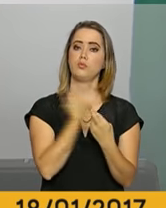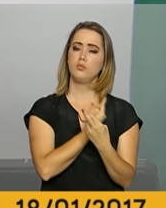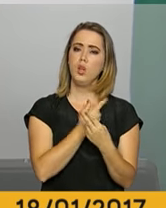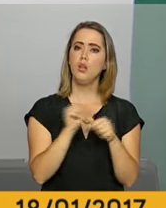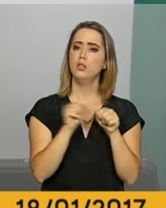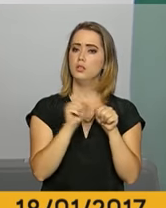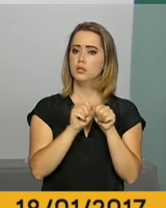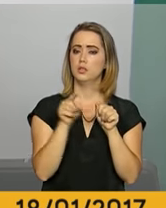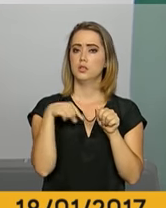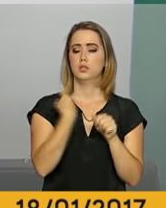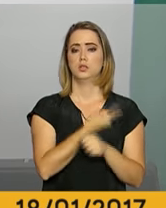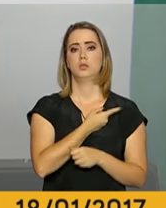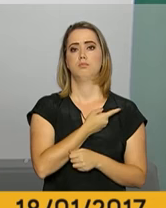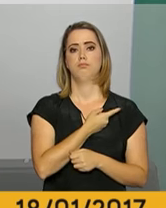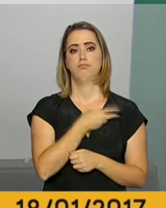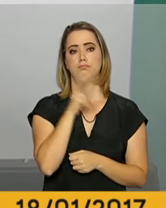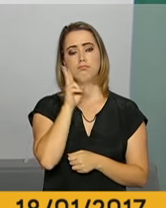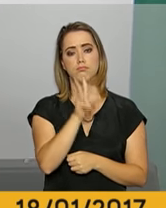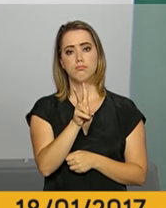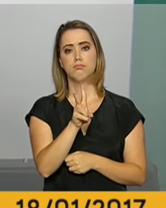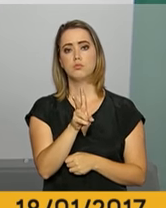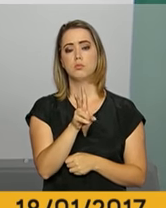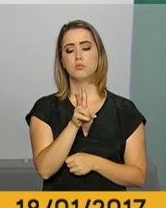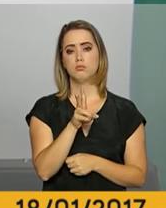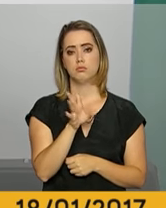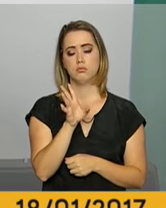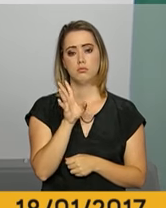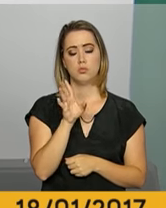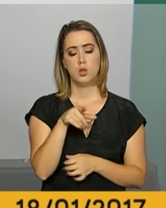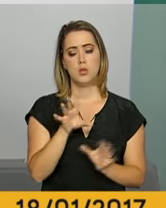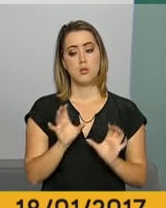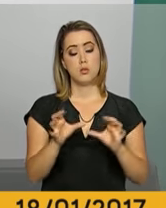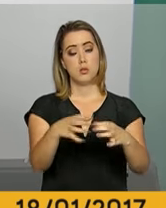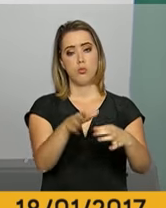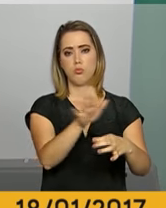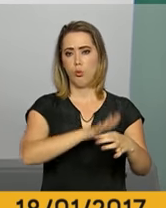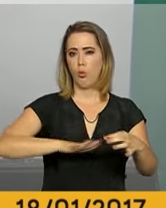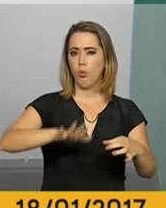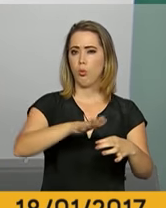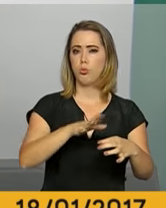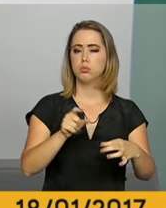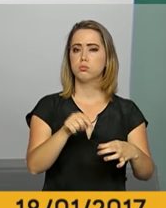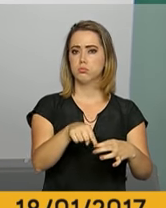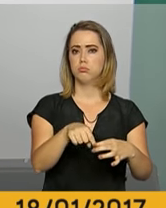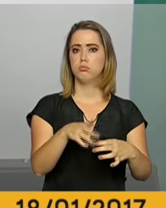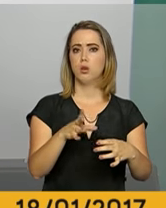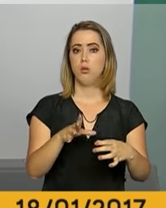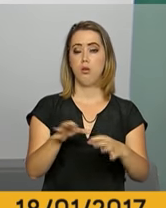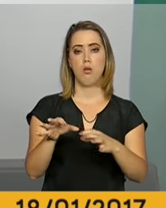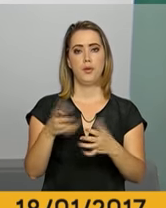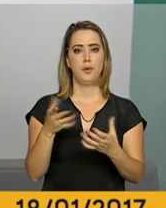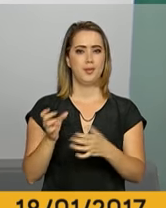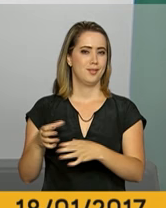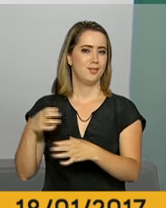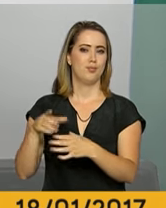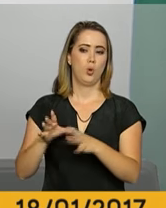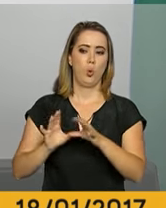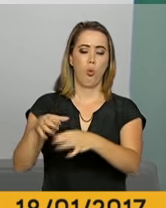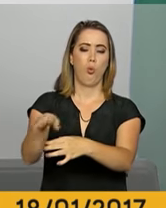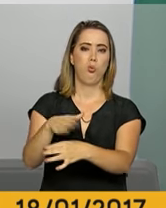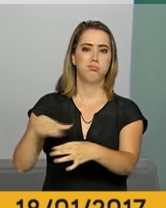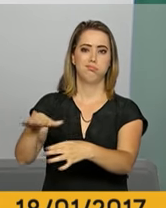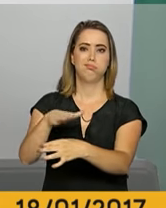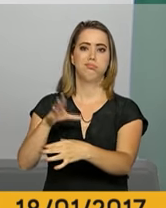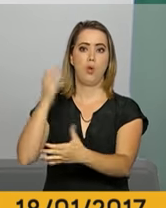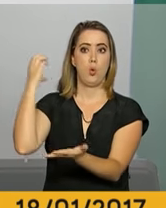fizemos, nós achamos que estes grupos, essas organizações